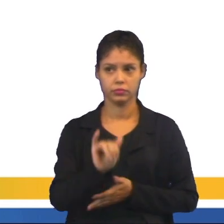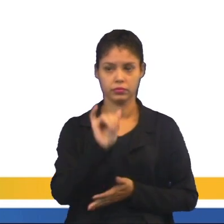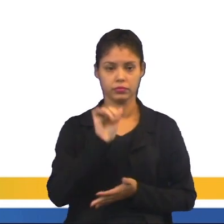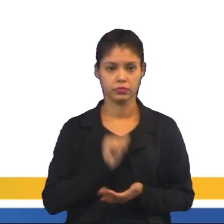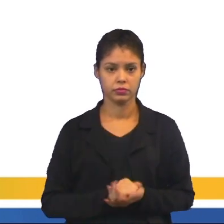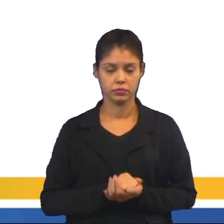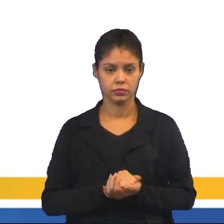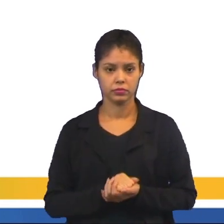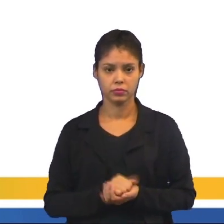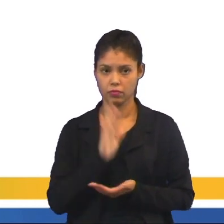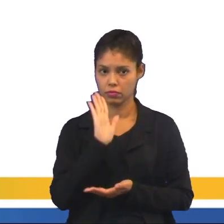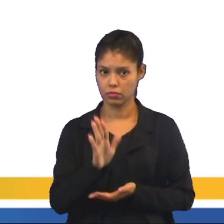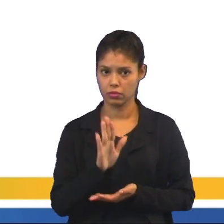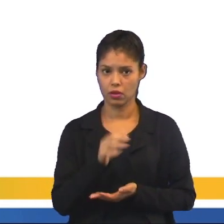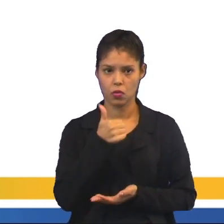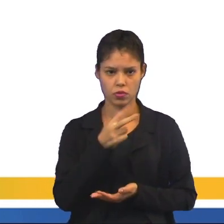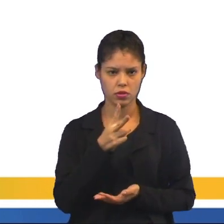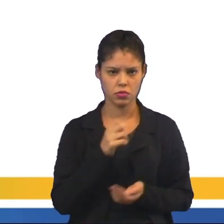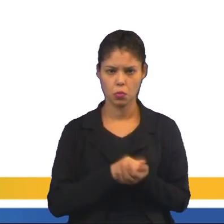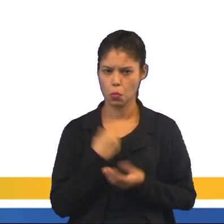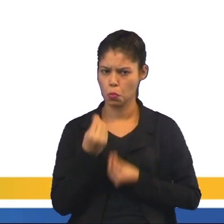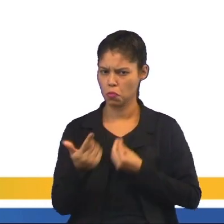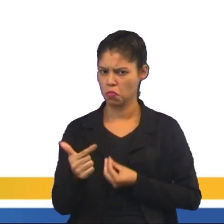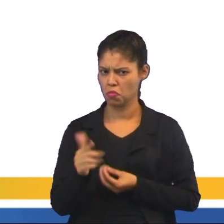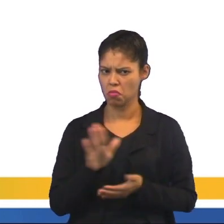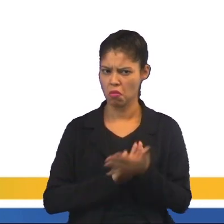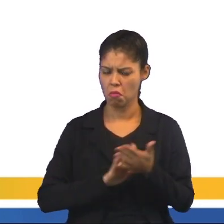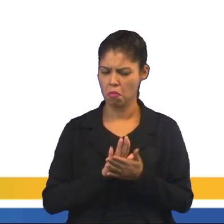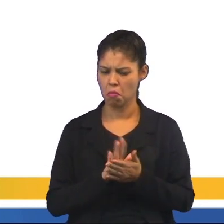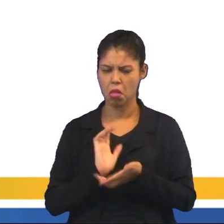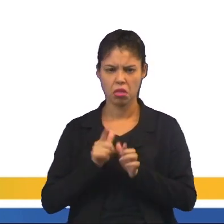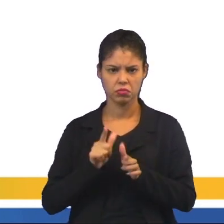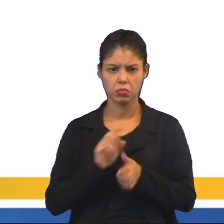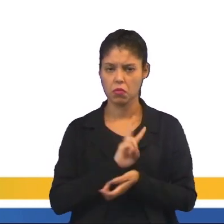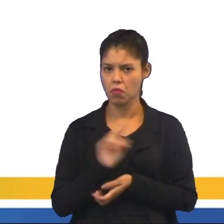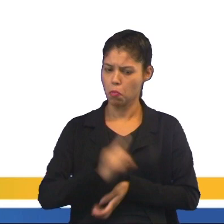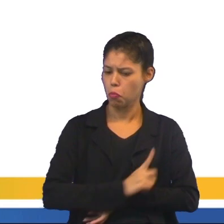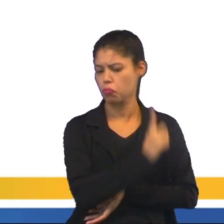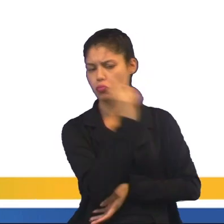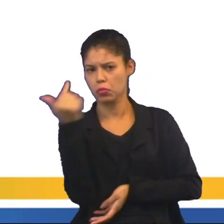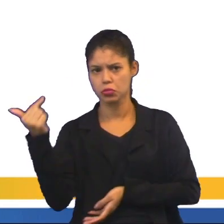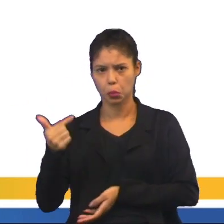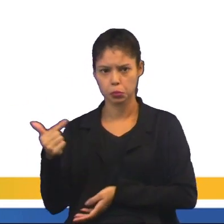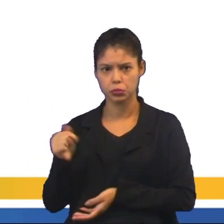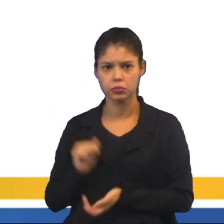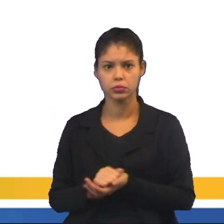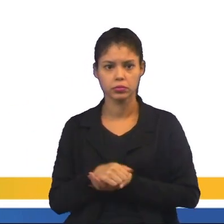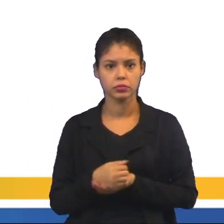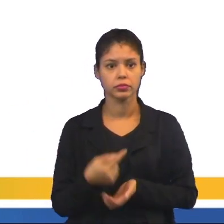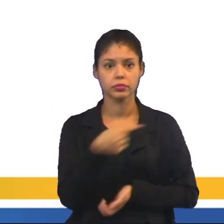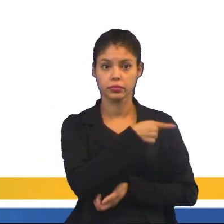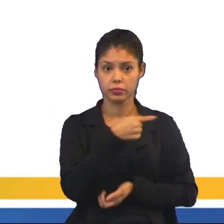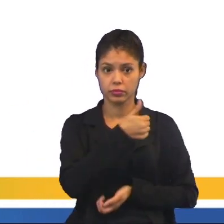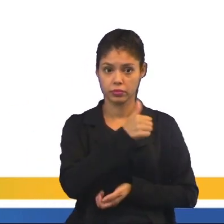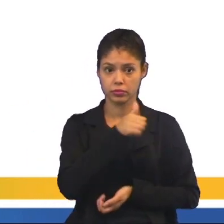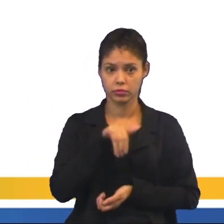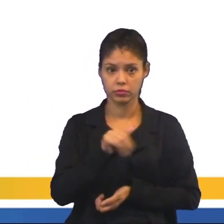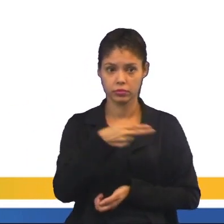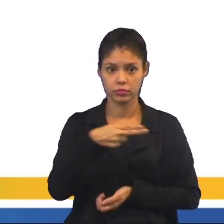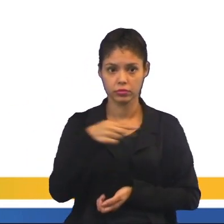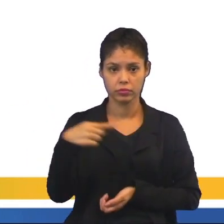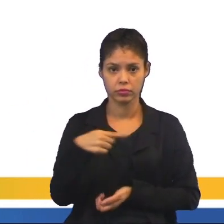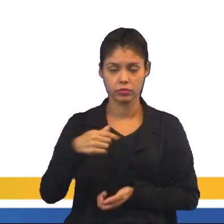11y. Já o 15, como ele não tem nenhuma incógnita, ele vai para o segundo membro, ficando menos